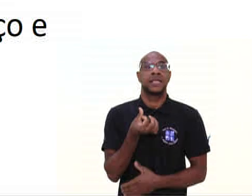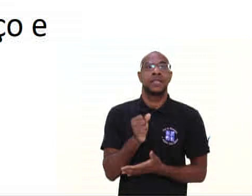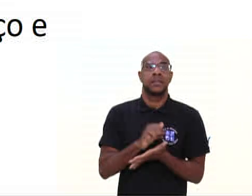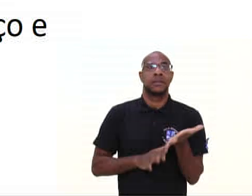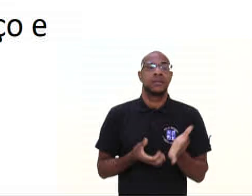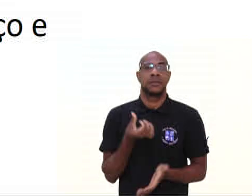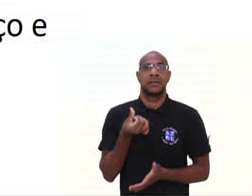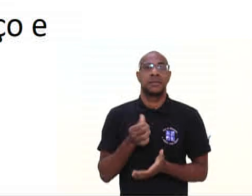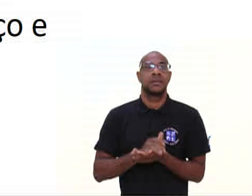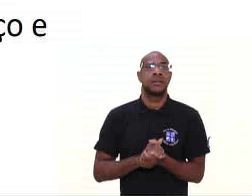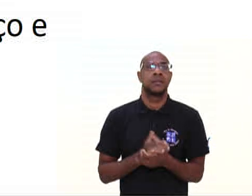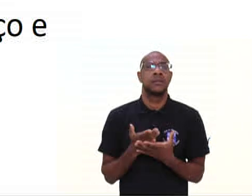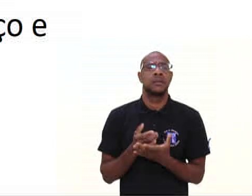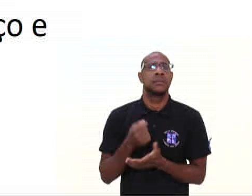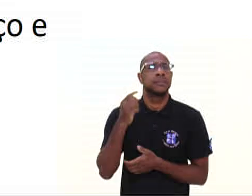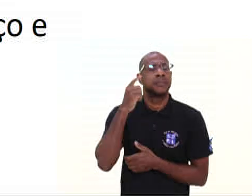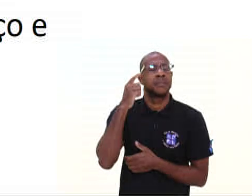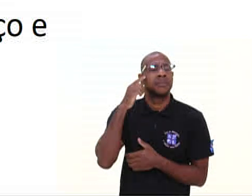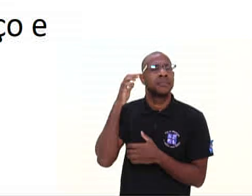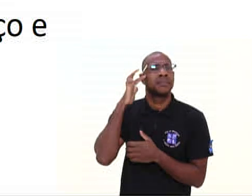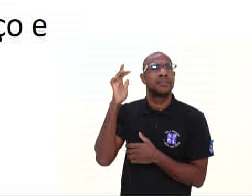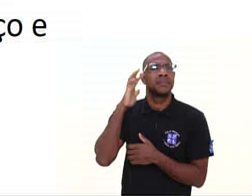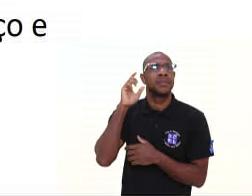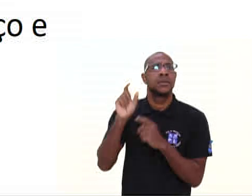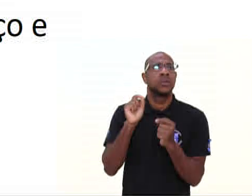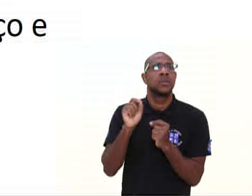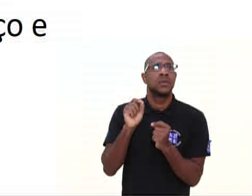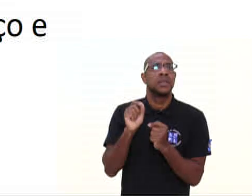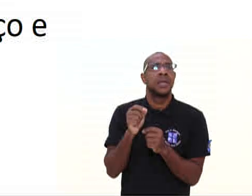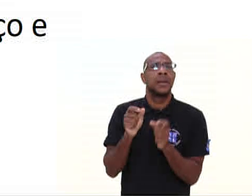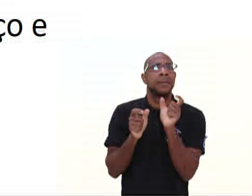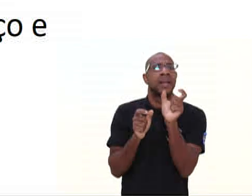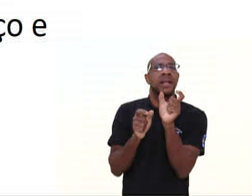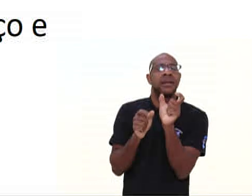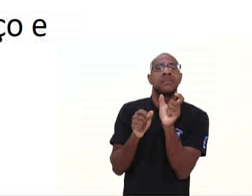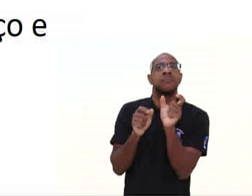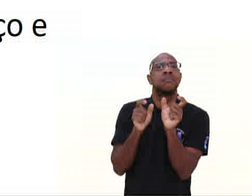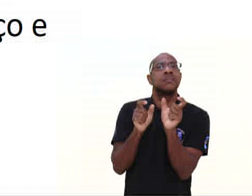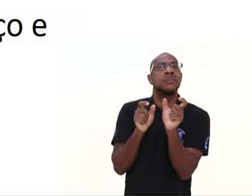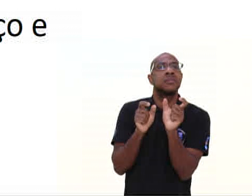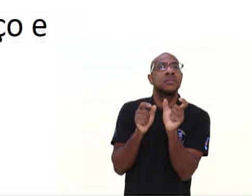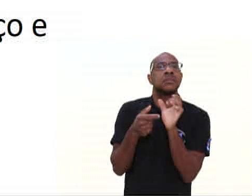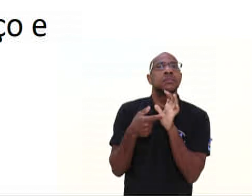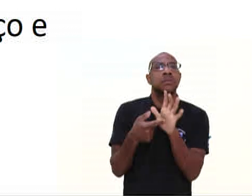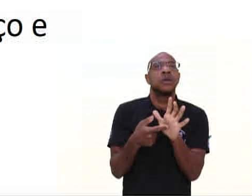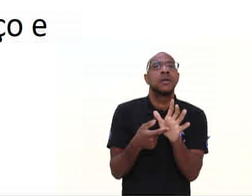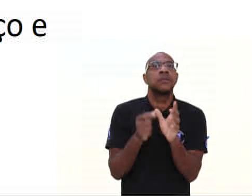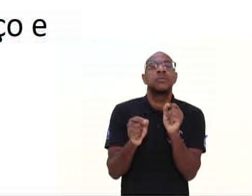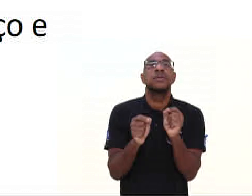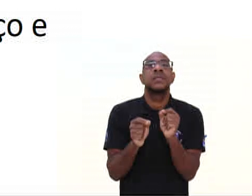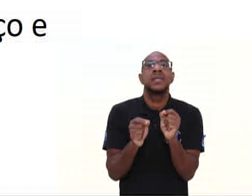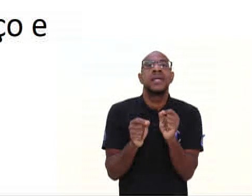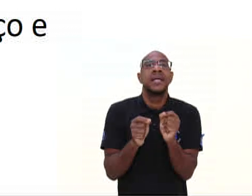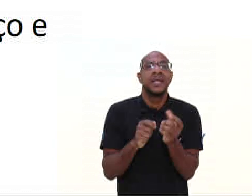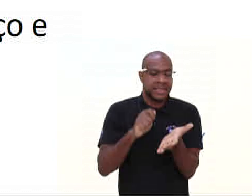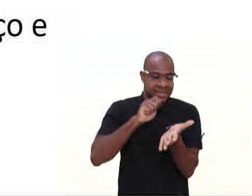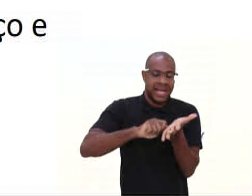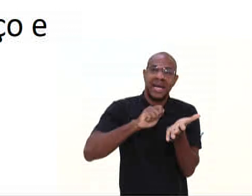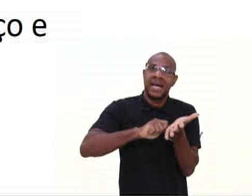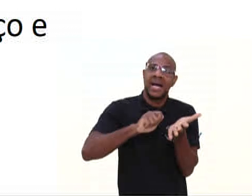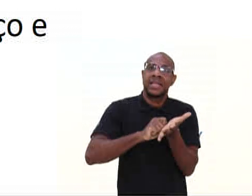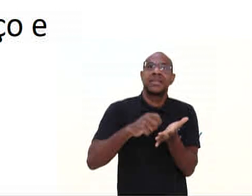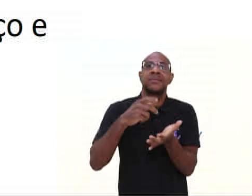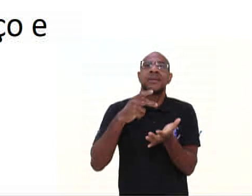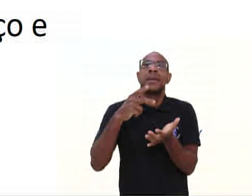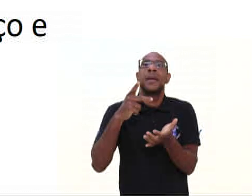mais uma. Refletindo sobre a descrição do sertão, palavra portuguesa que surge na carta de Pero Vaz de Caminha, e também sobre o